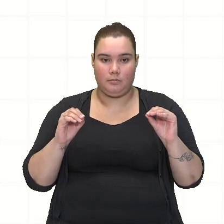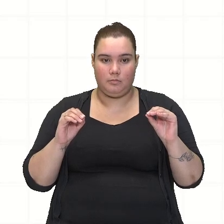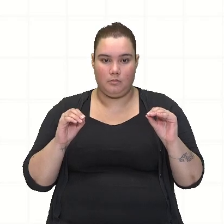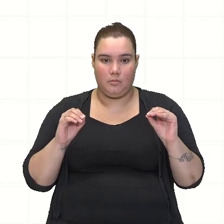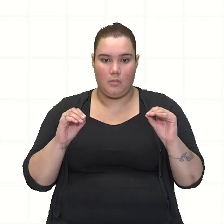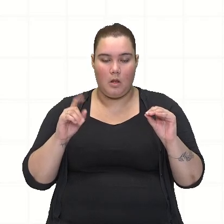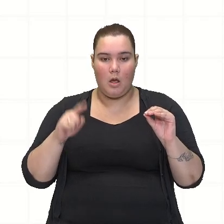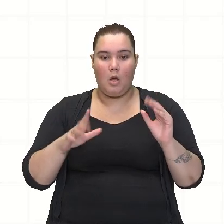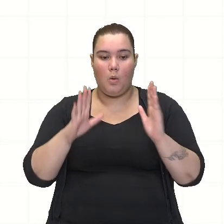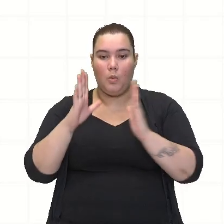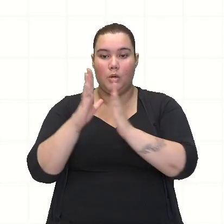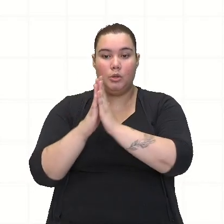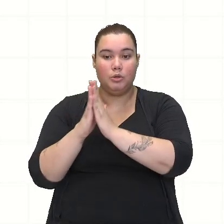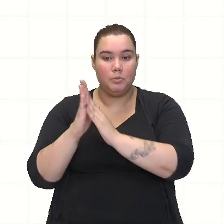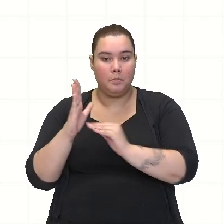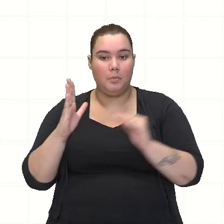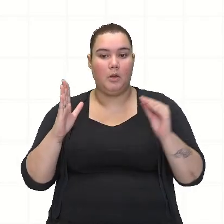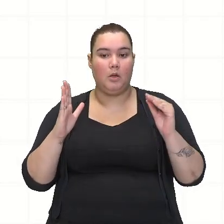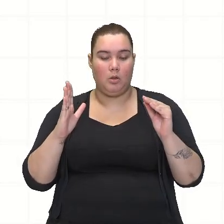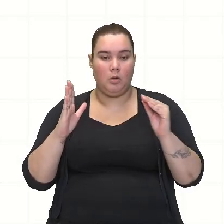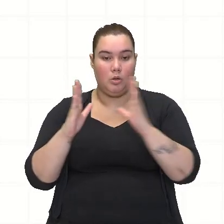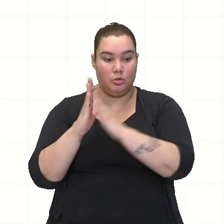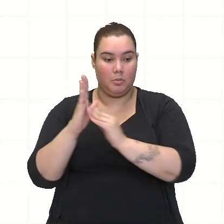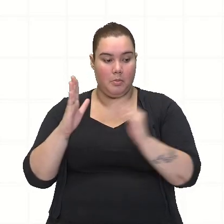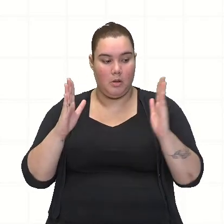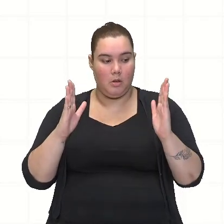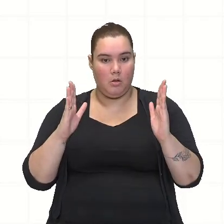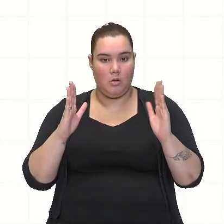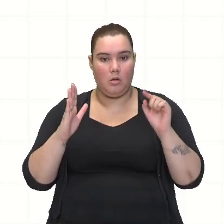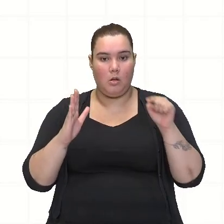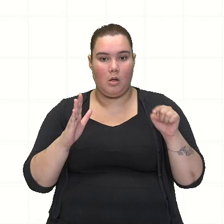um espelho. Ele vai se transformar num triângulo A',